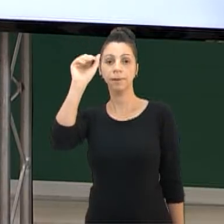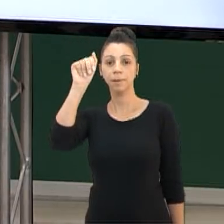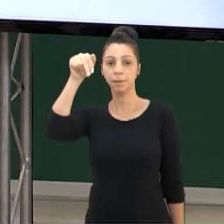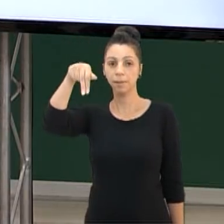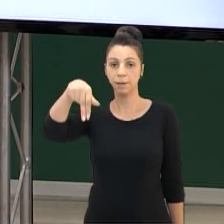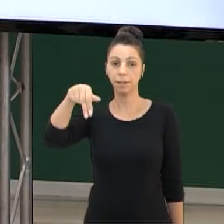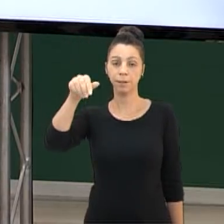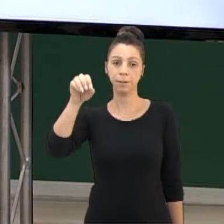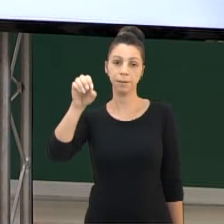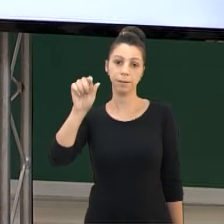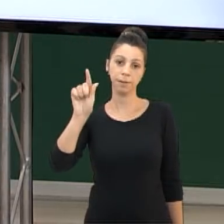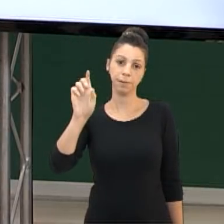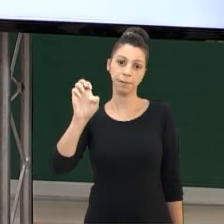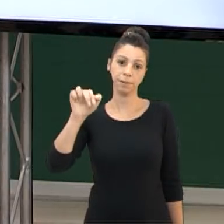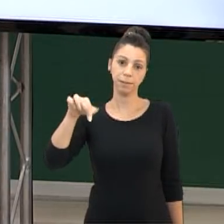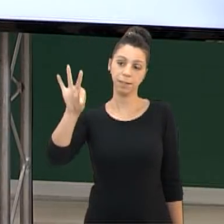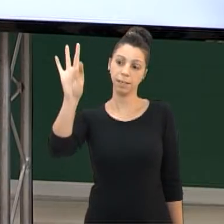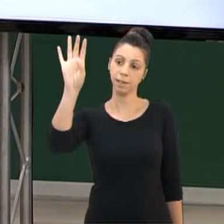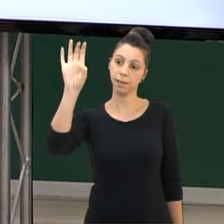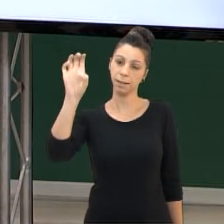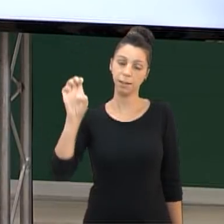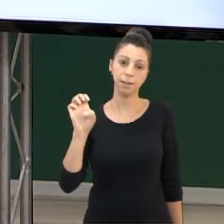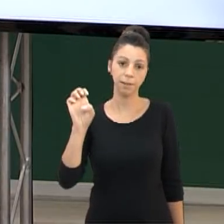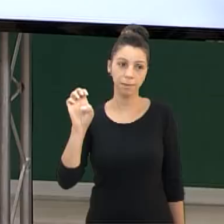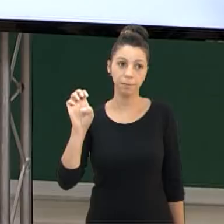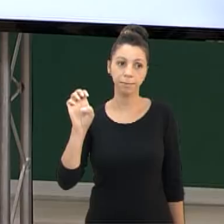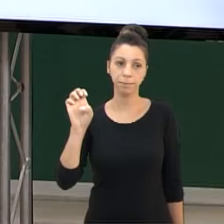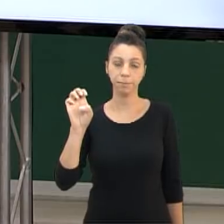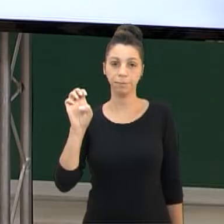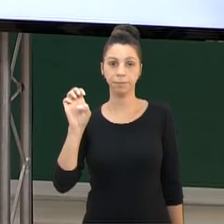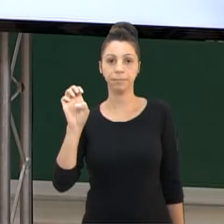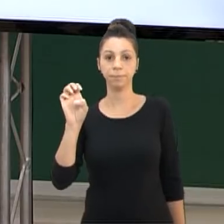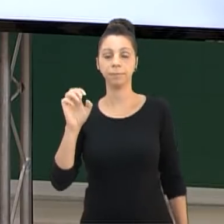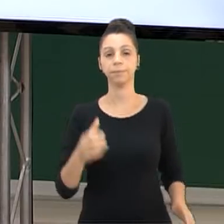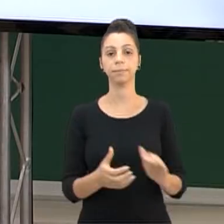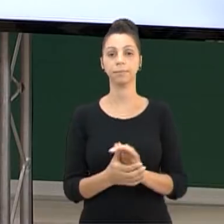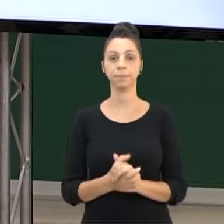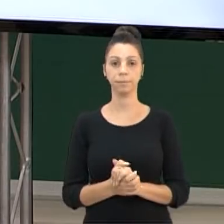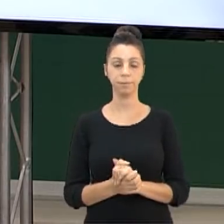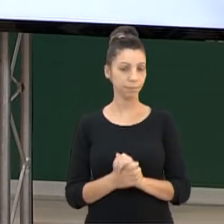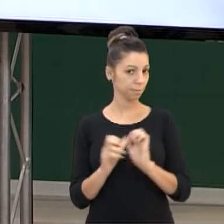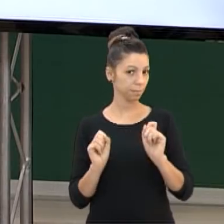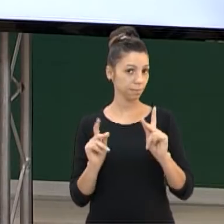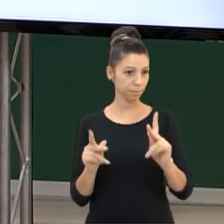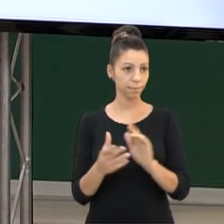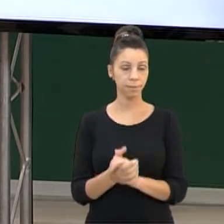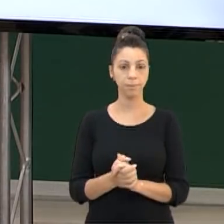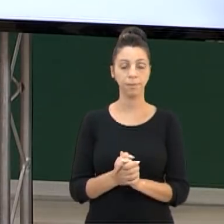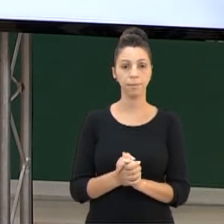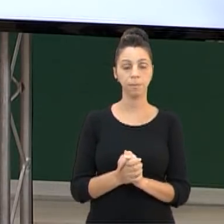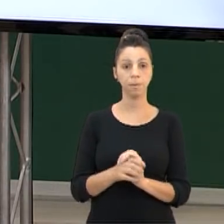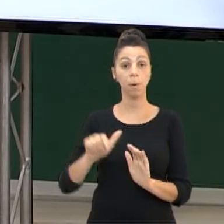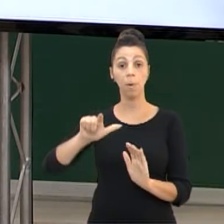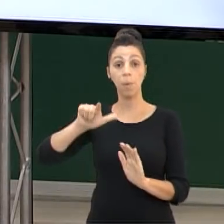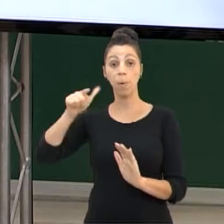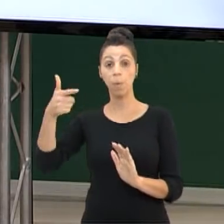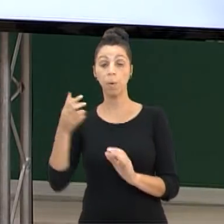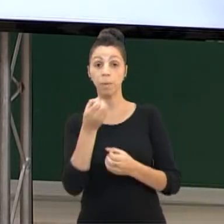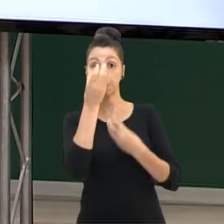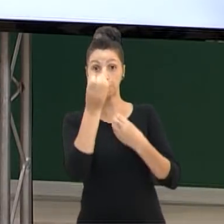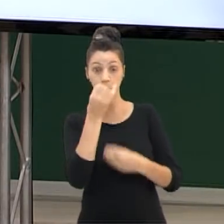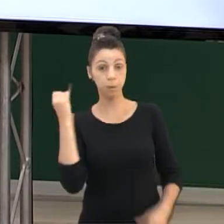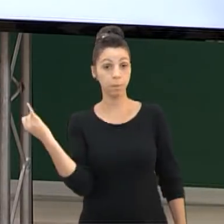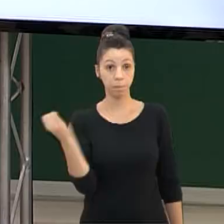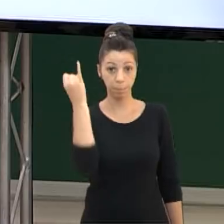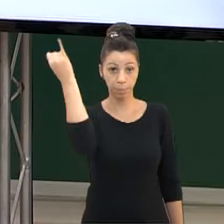reta tangencial a um único ponto na minha circunferência, ok? Outra coisa importante, nós temos